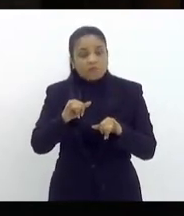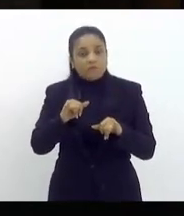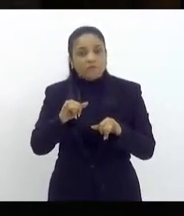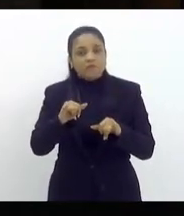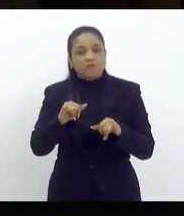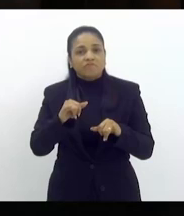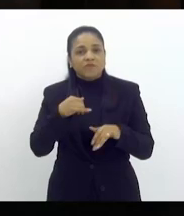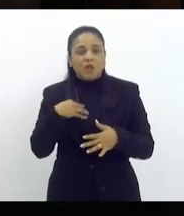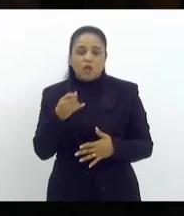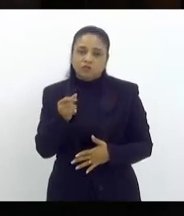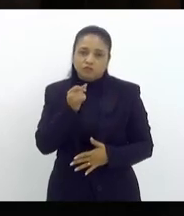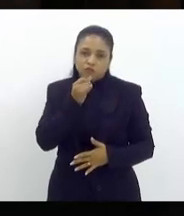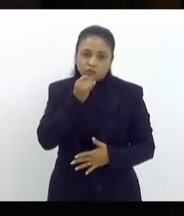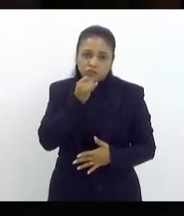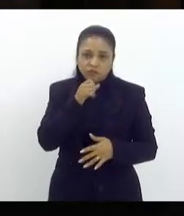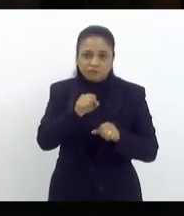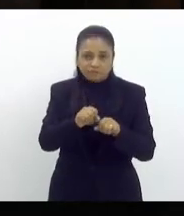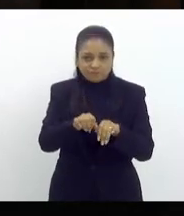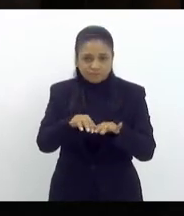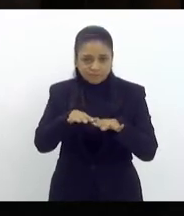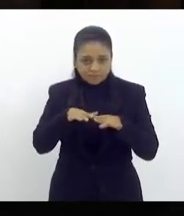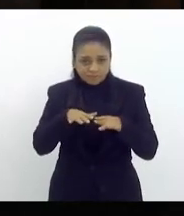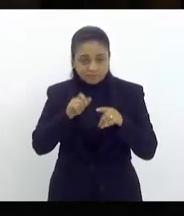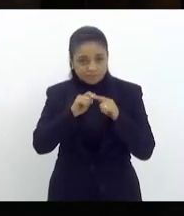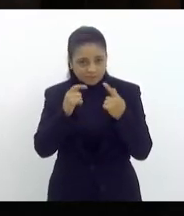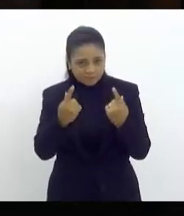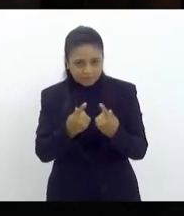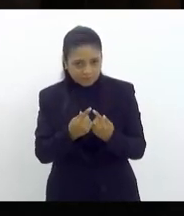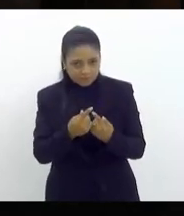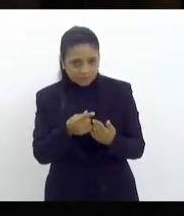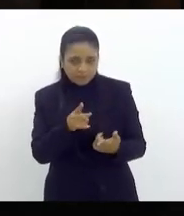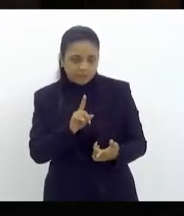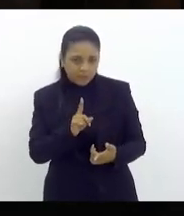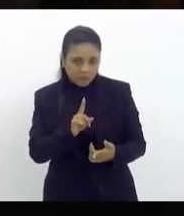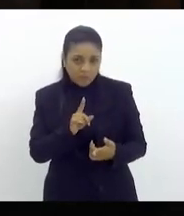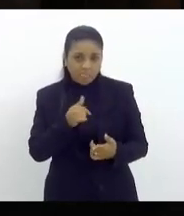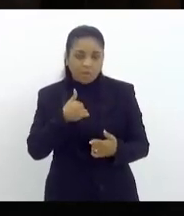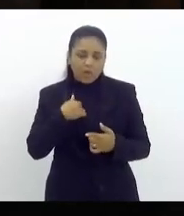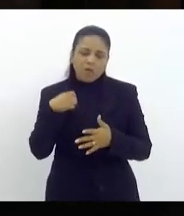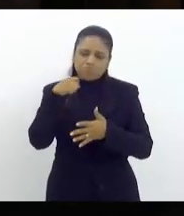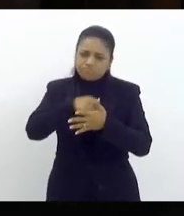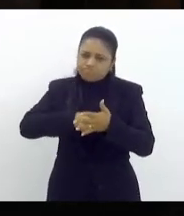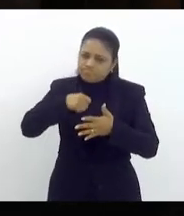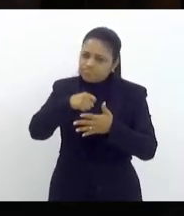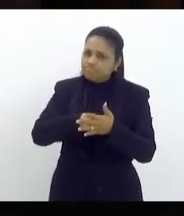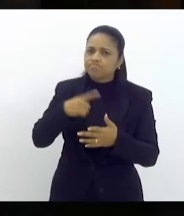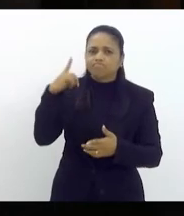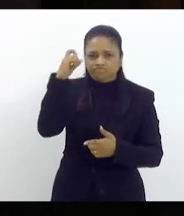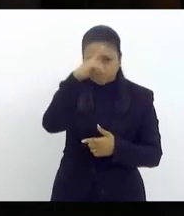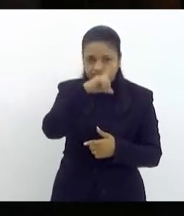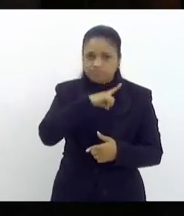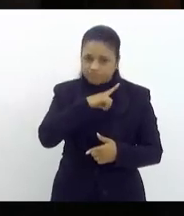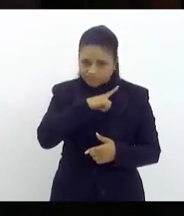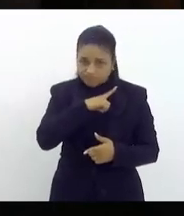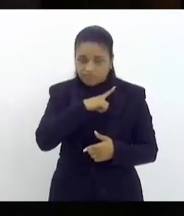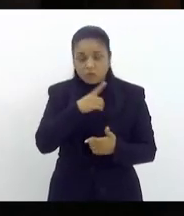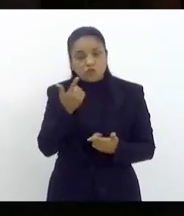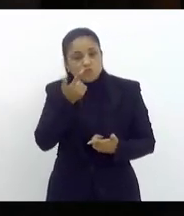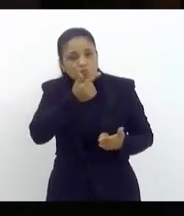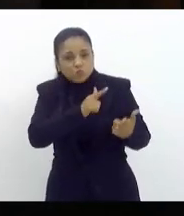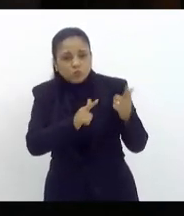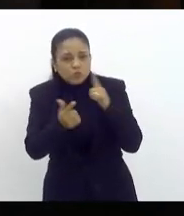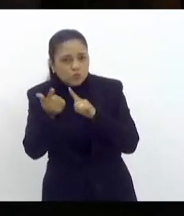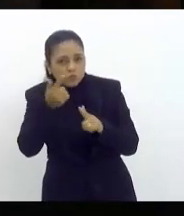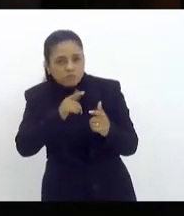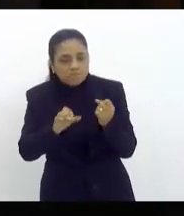triste com a Assembleia Legislativa porque apesar de muitas dificuldades nós conseguimos ter